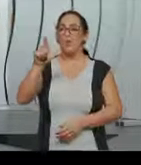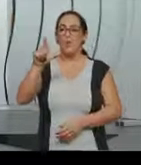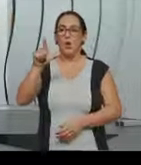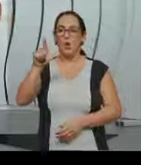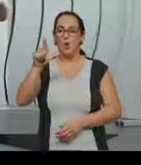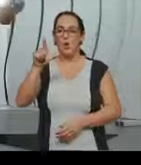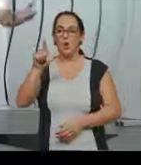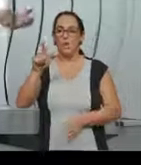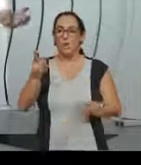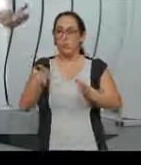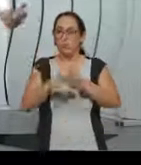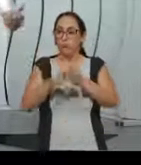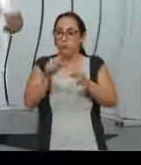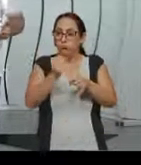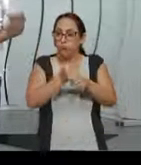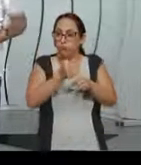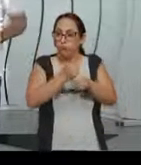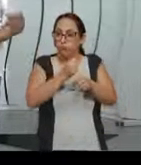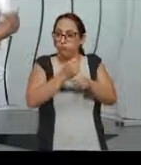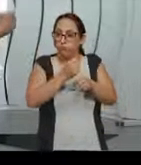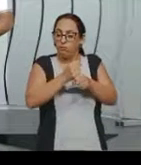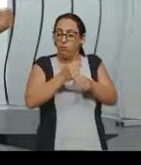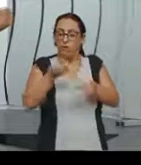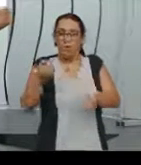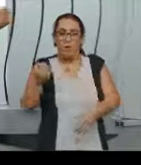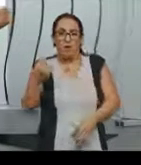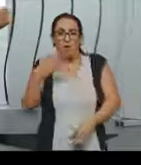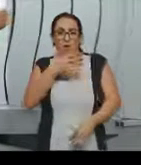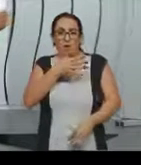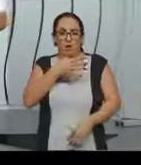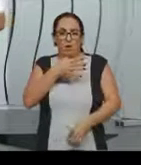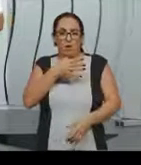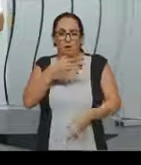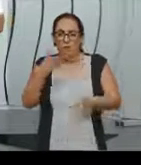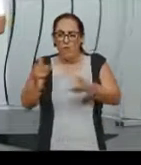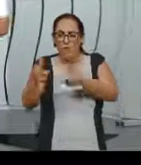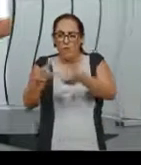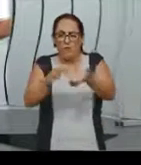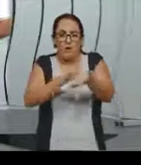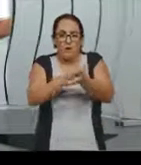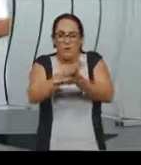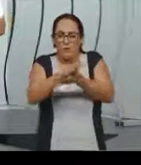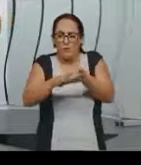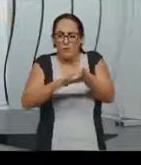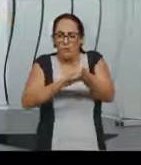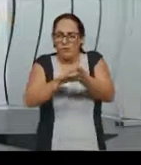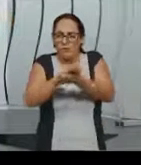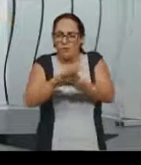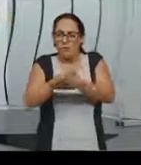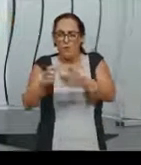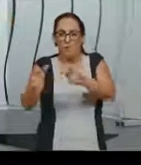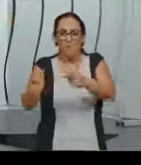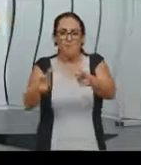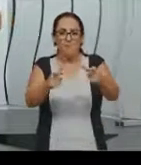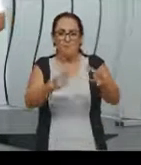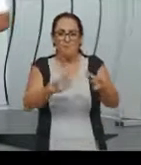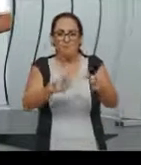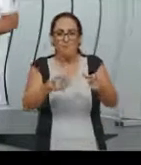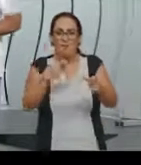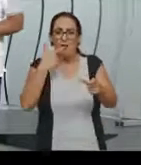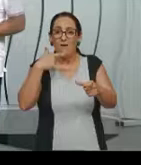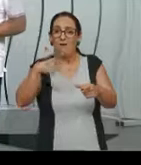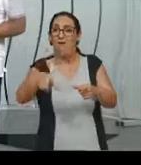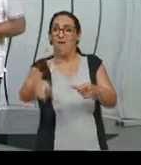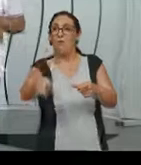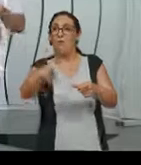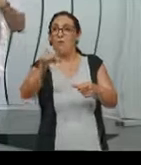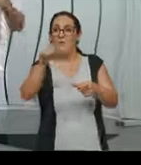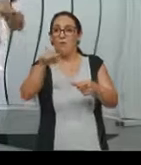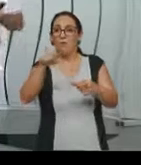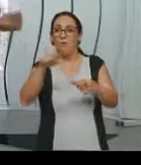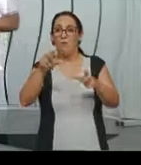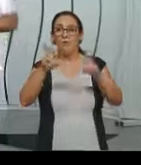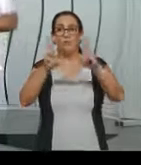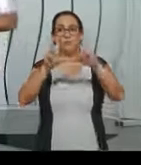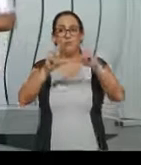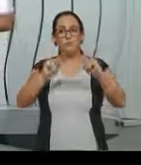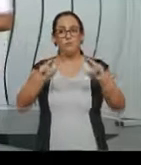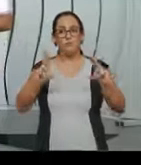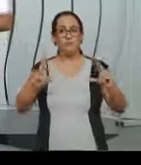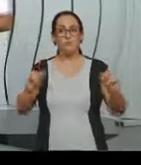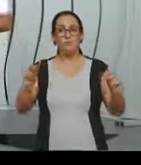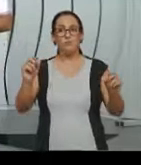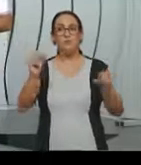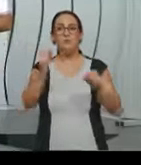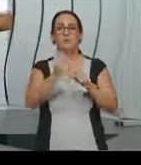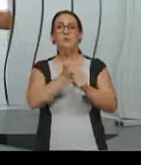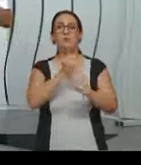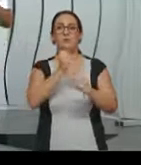erguida do nada, né? Não havia nada na região aonde foi escolhida para se construir Brasília que facilitasse